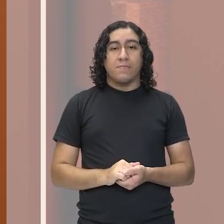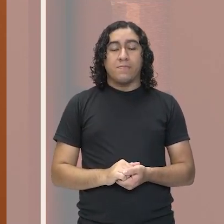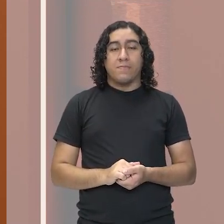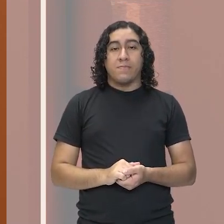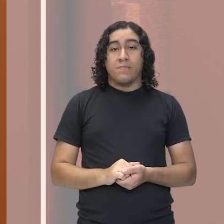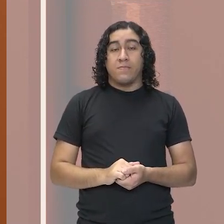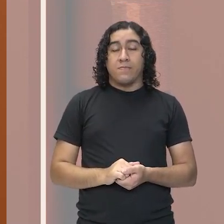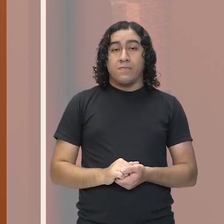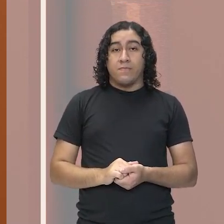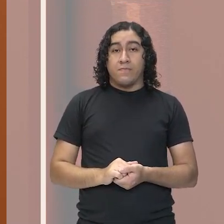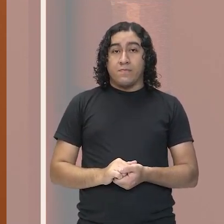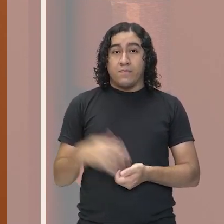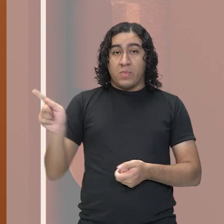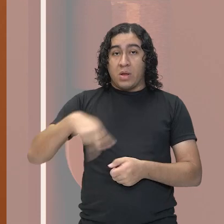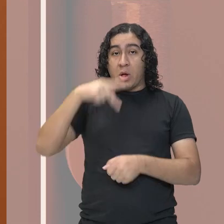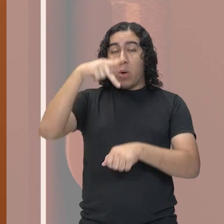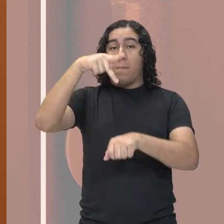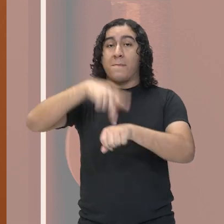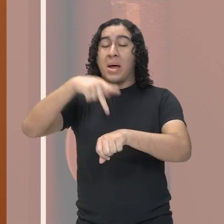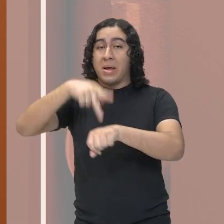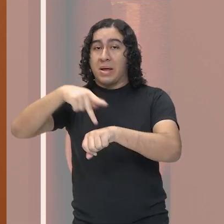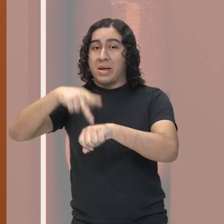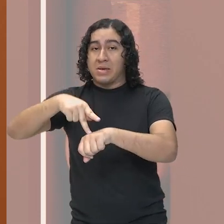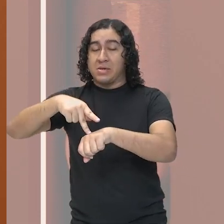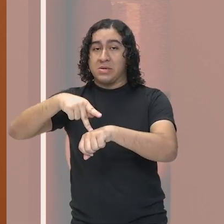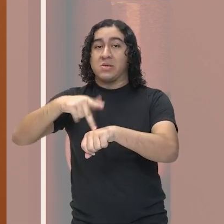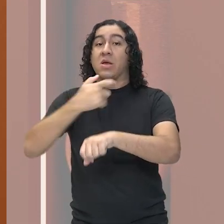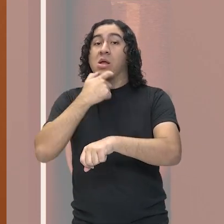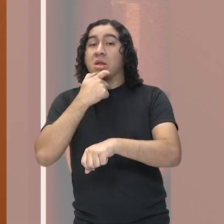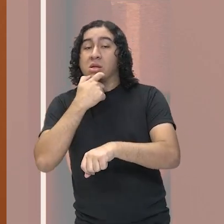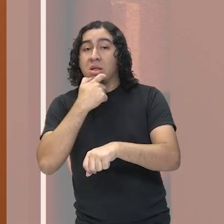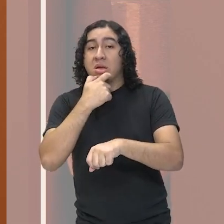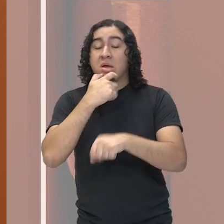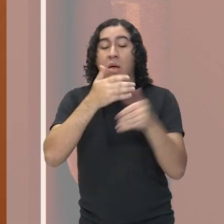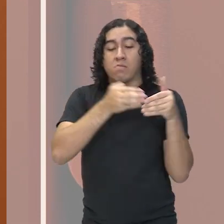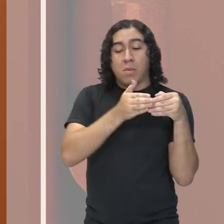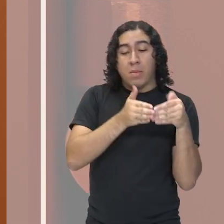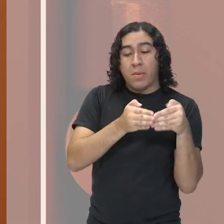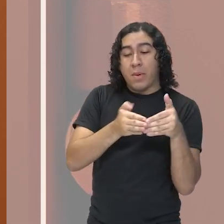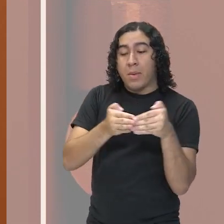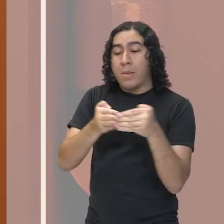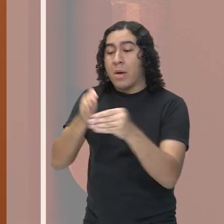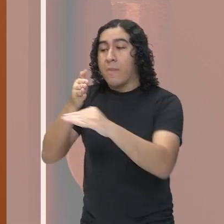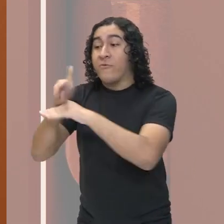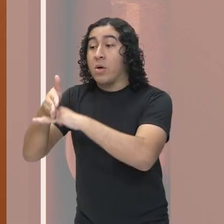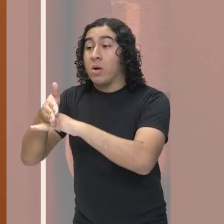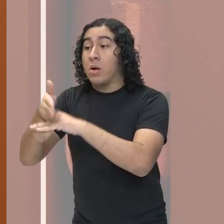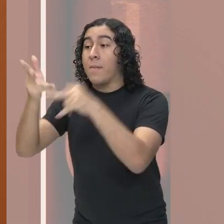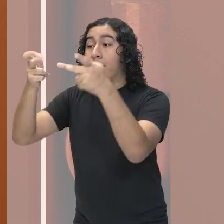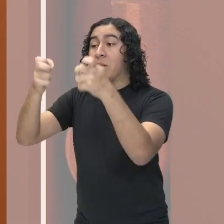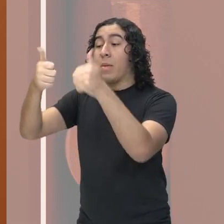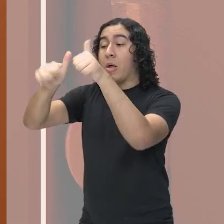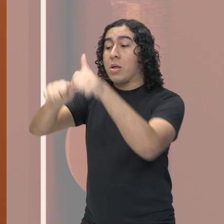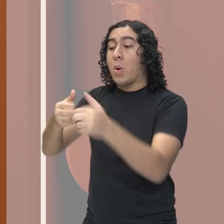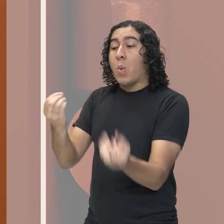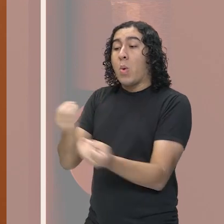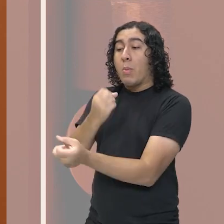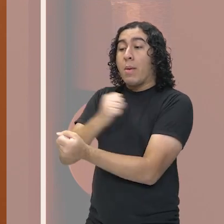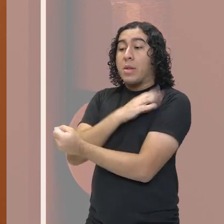eles perceberam como é que os marinheiros eram tratados. E foi exatamente essa ida